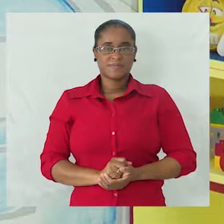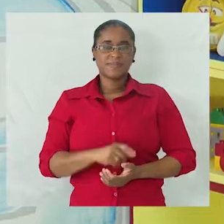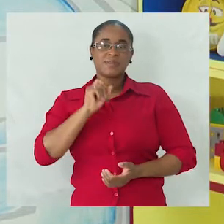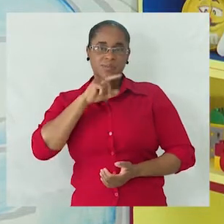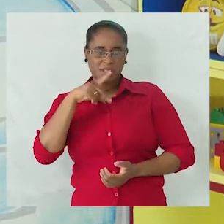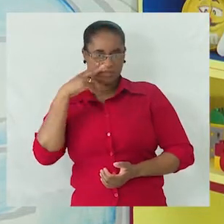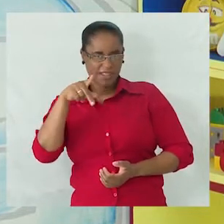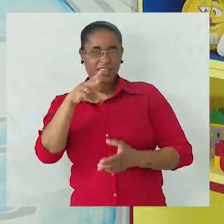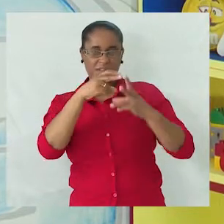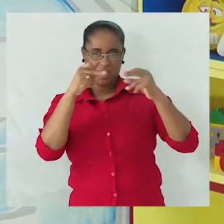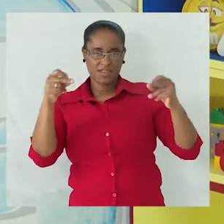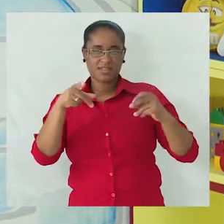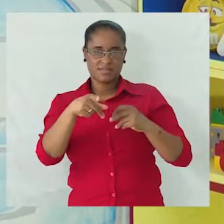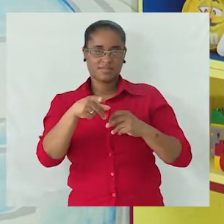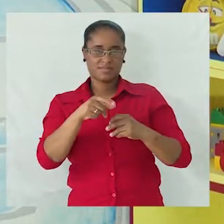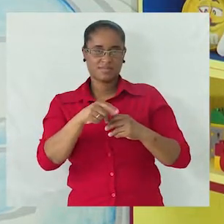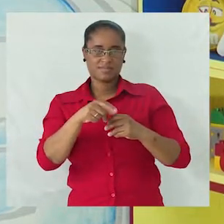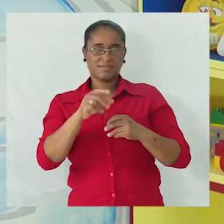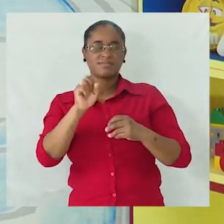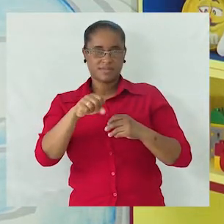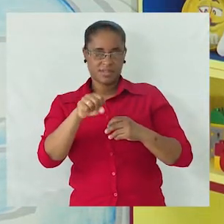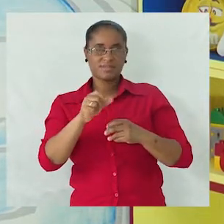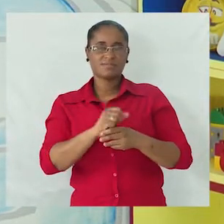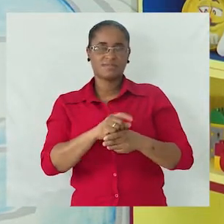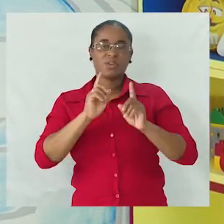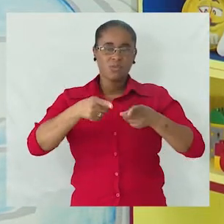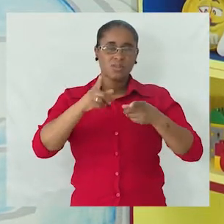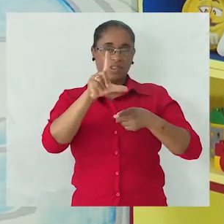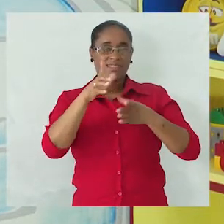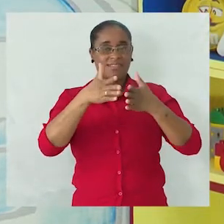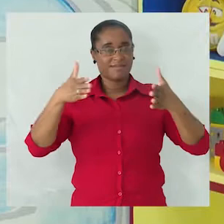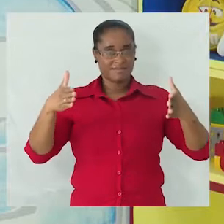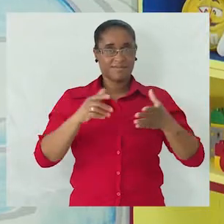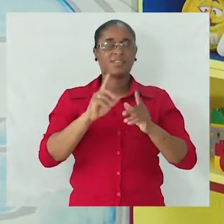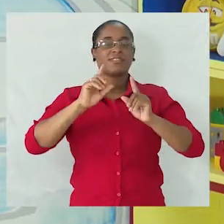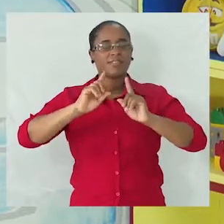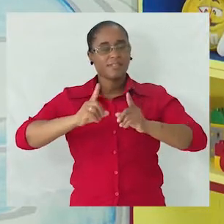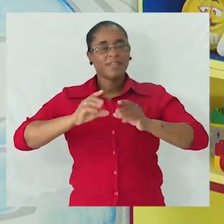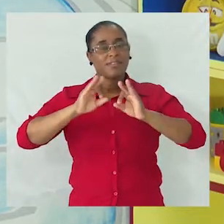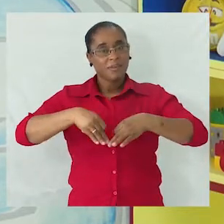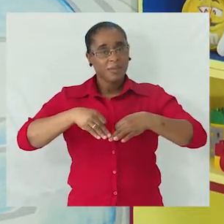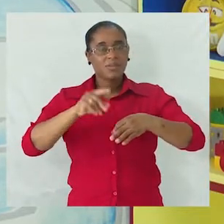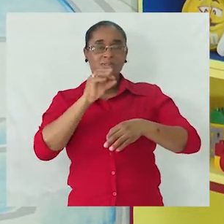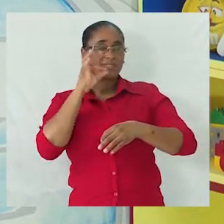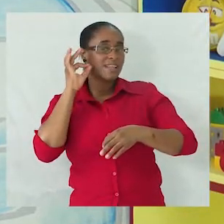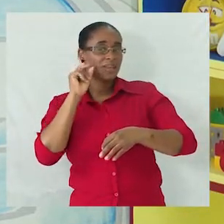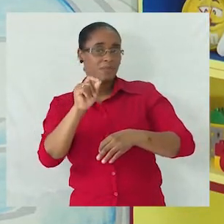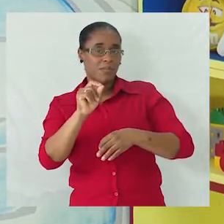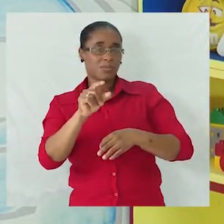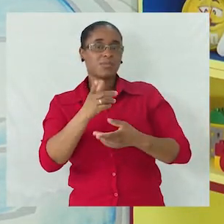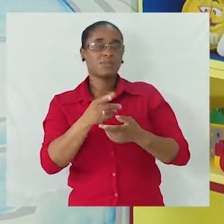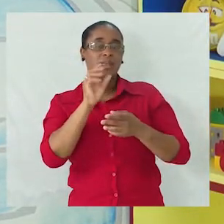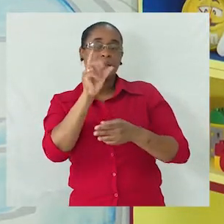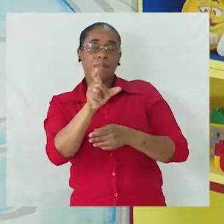Podemos considerar como sendo frase? Sim. Começa com letra maiúscula, termina com sinal de pontuação e as palavrinhas